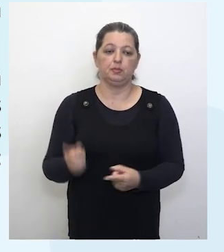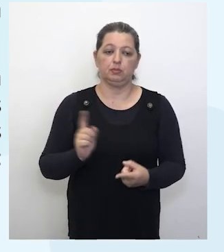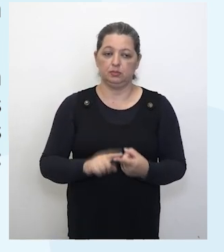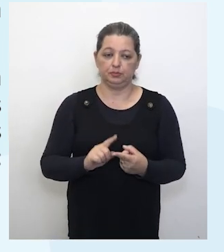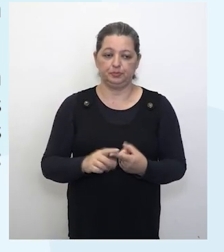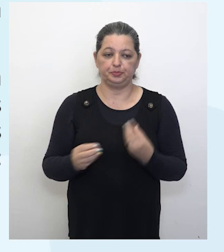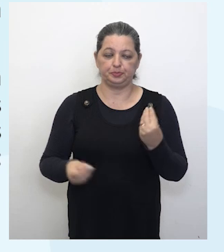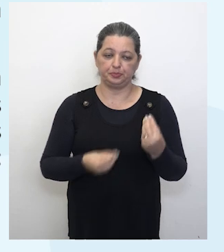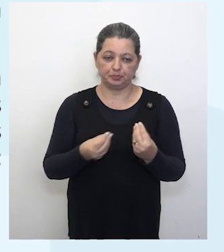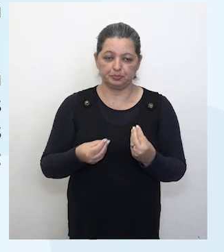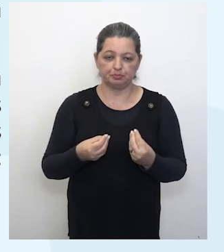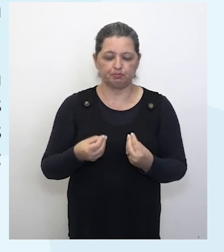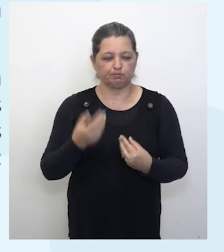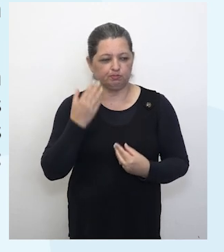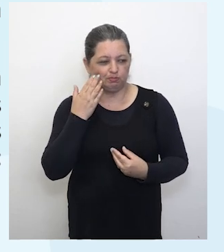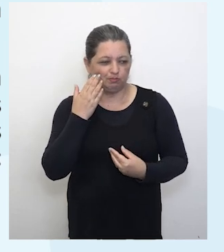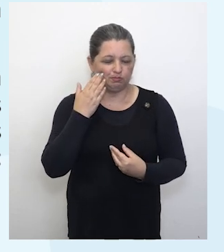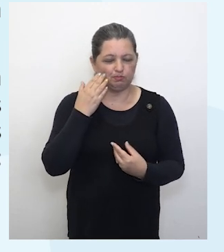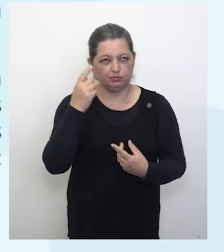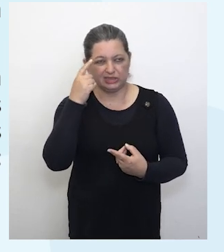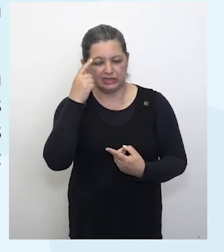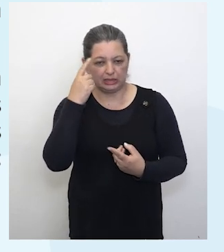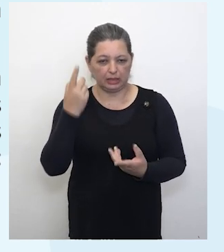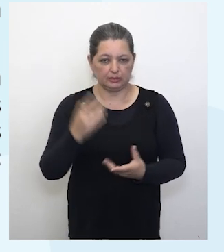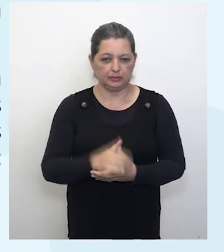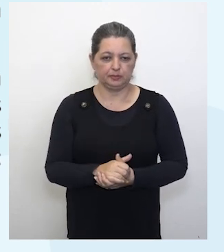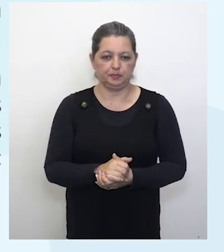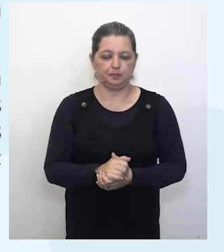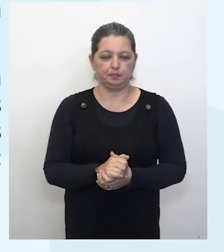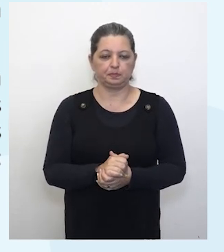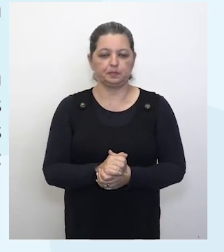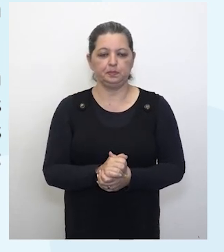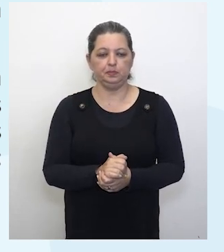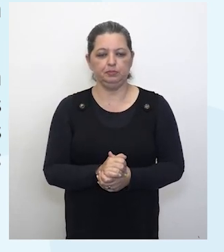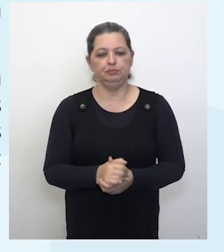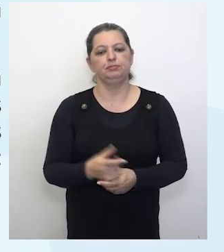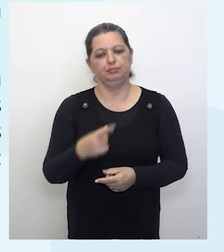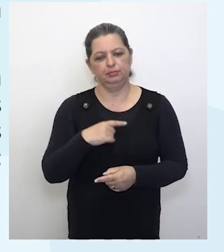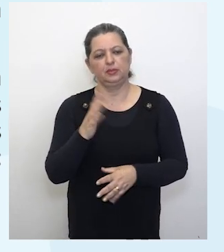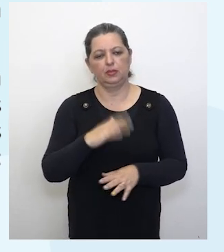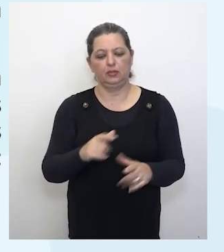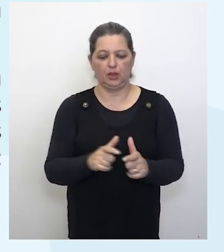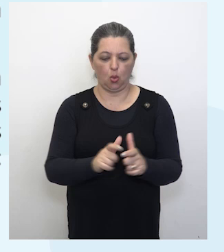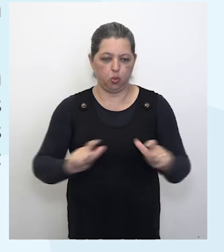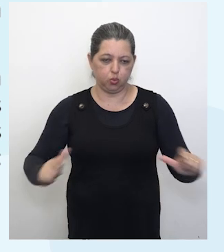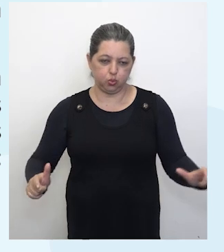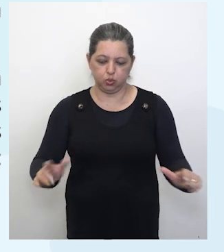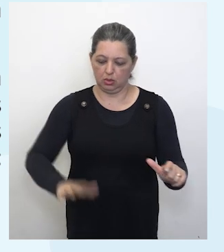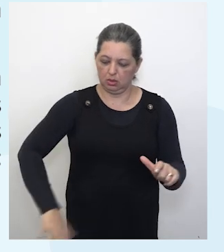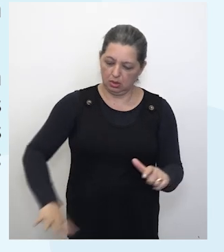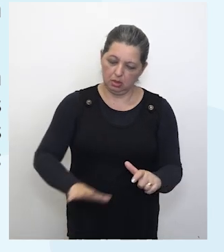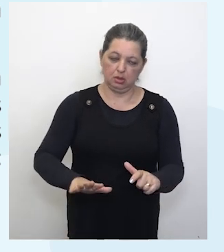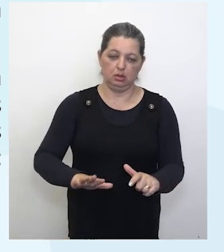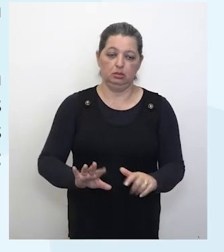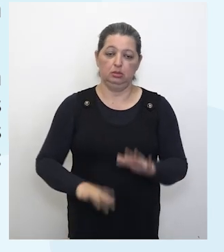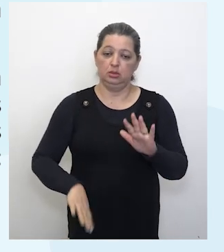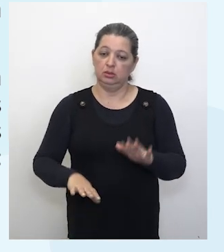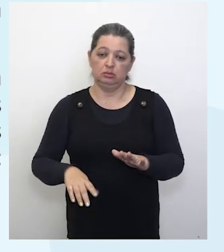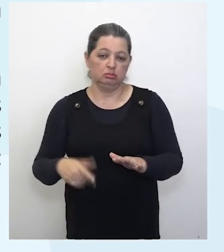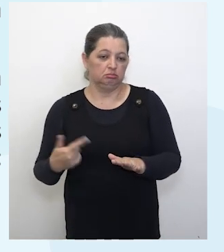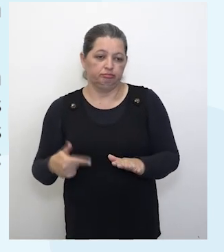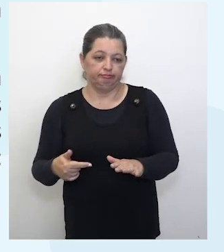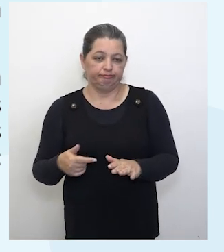e o dinamismo. Então, geralmente você tem ali uma área maior do que o outro, ou eles apresentam noções que não são tão